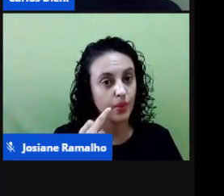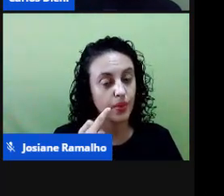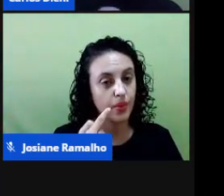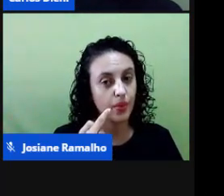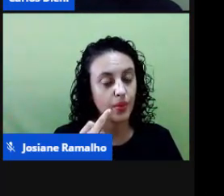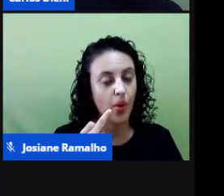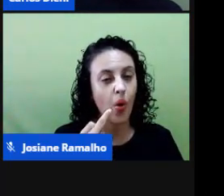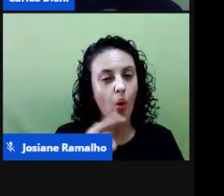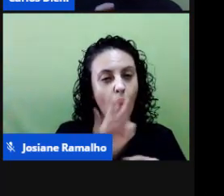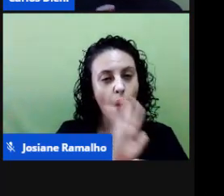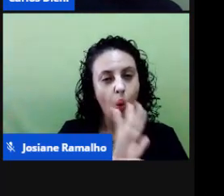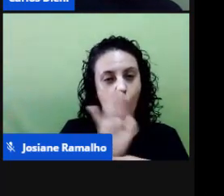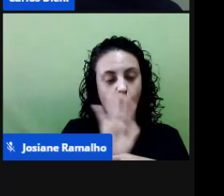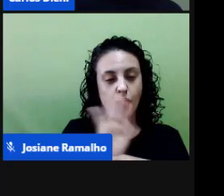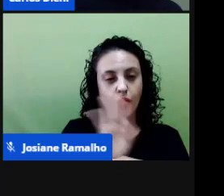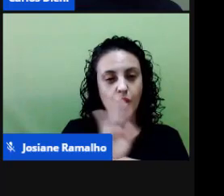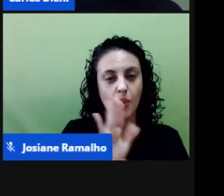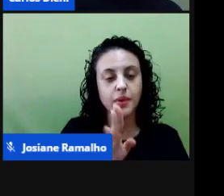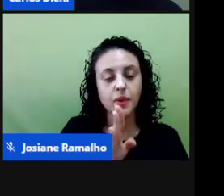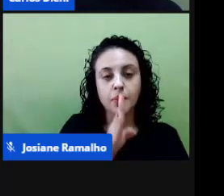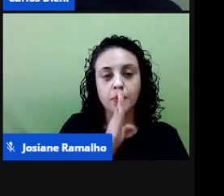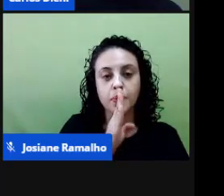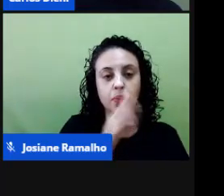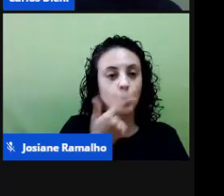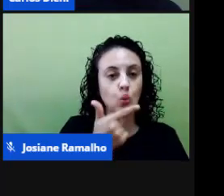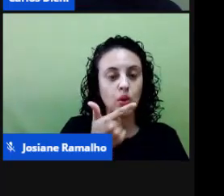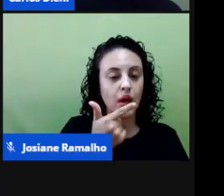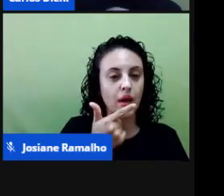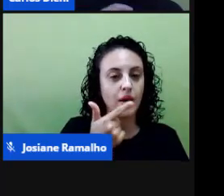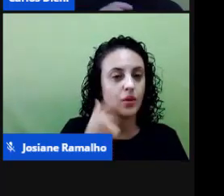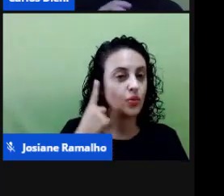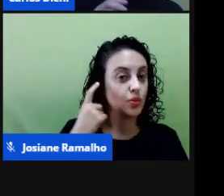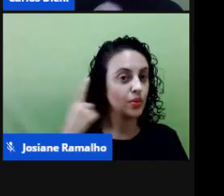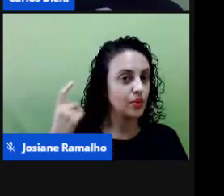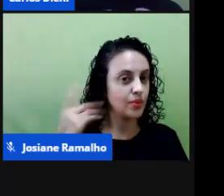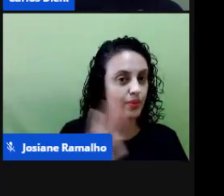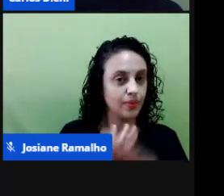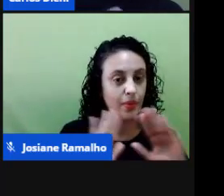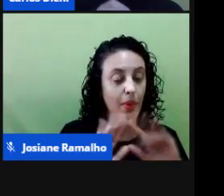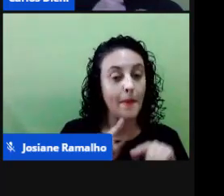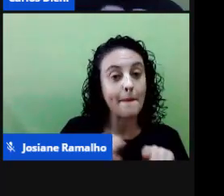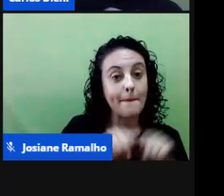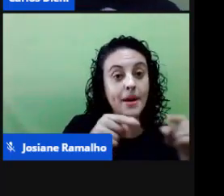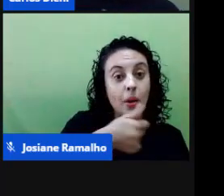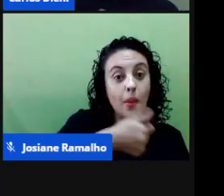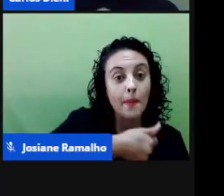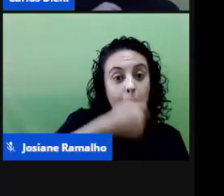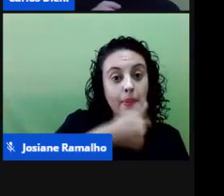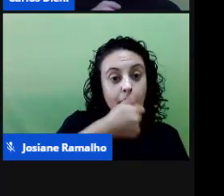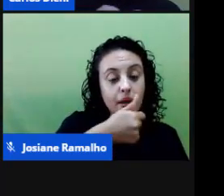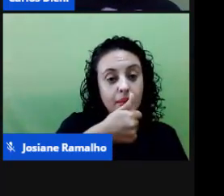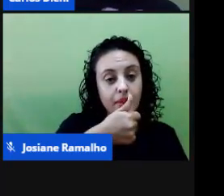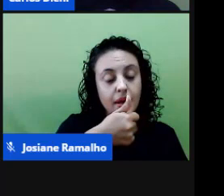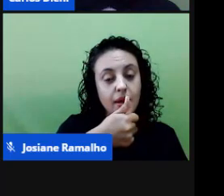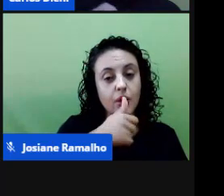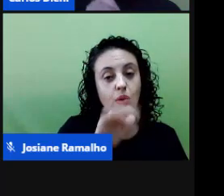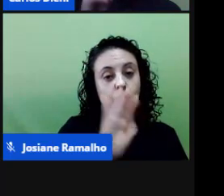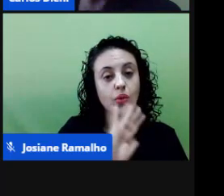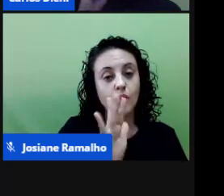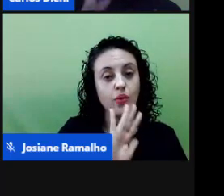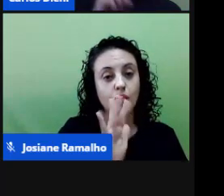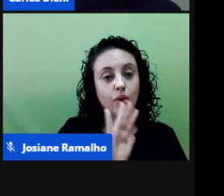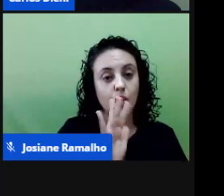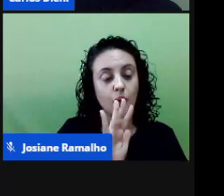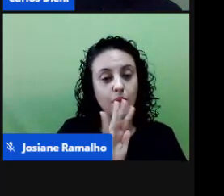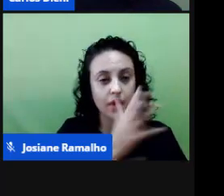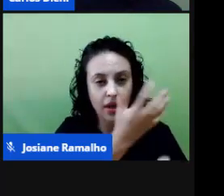muda. Só que ele é o primeiro filme brasileiro gravado com fita Vitaphone, que ele tem um sistema